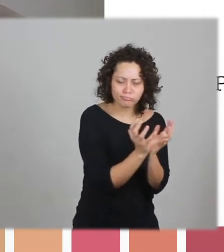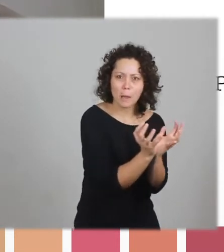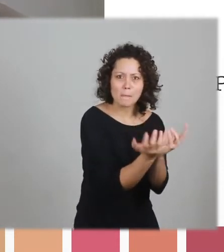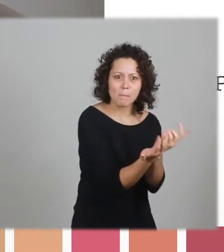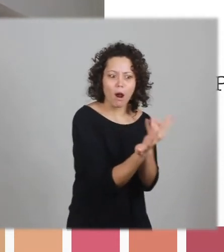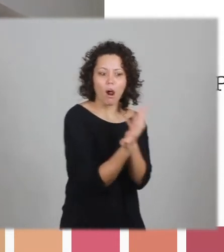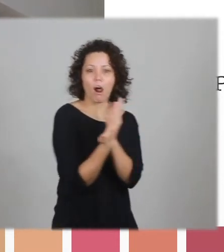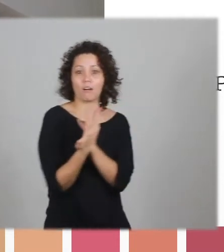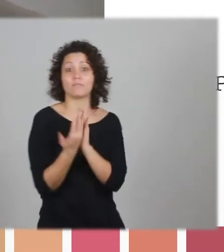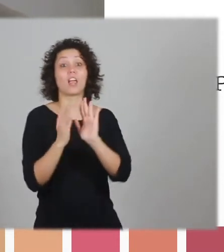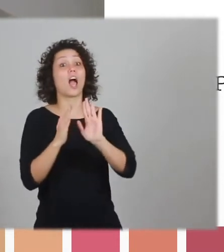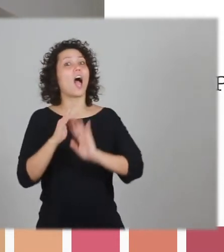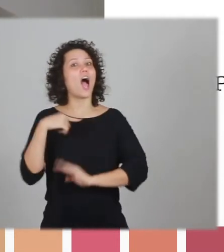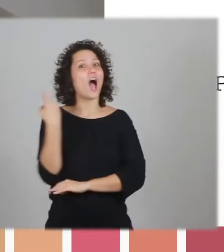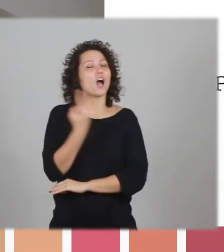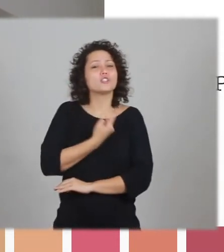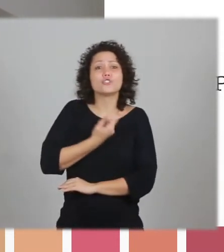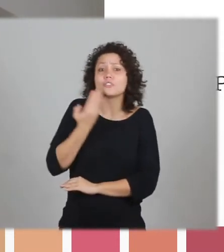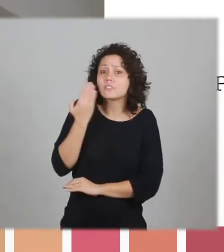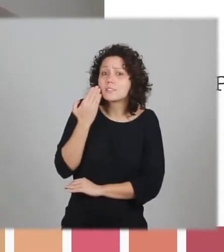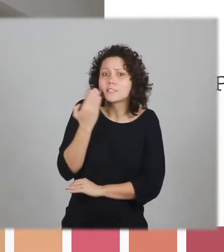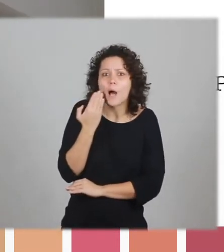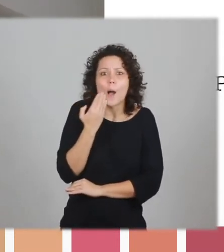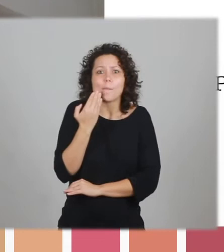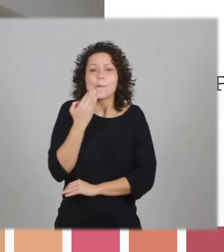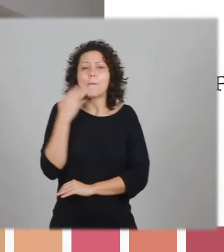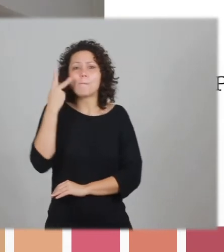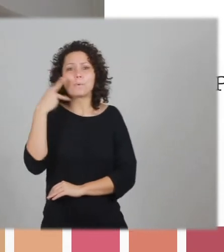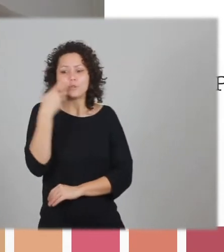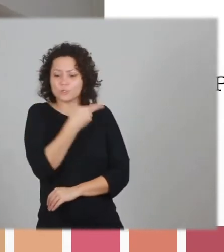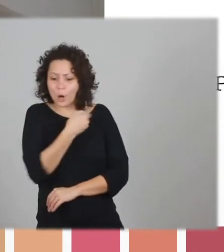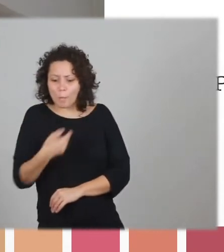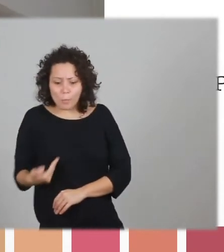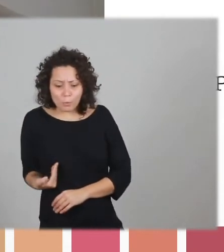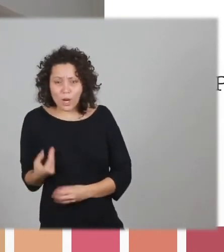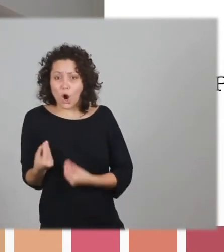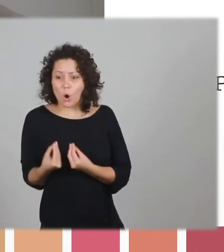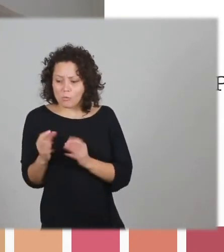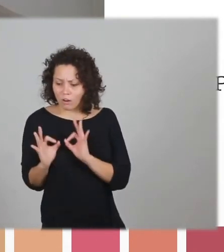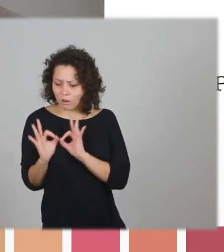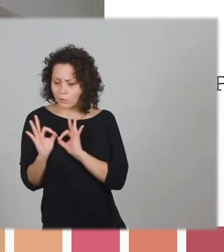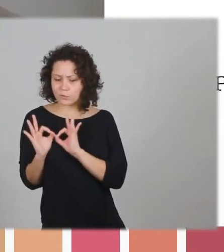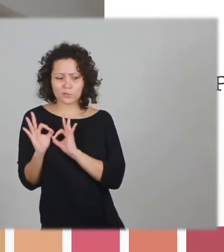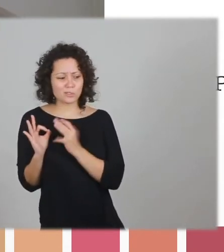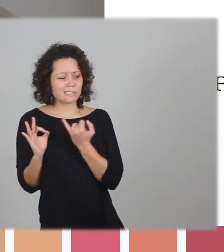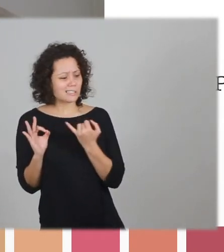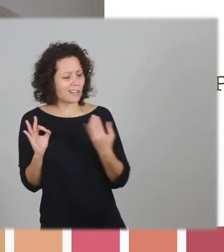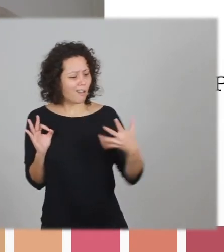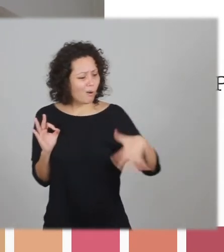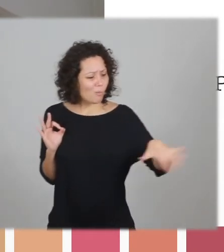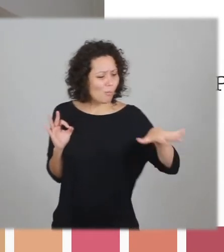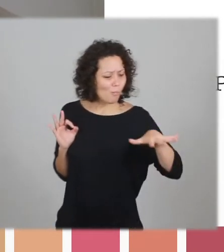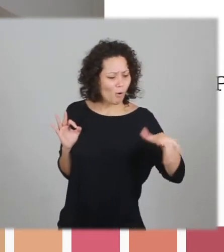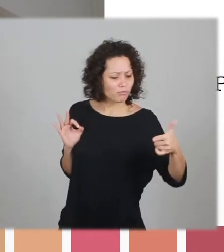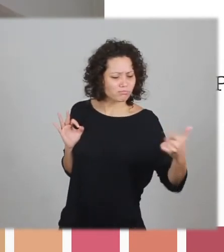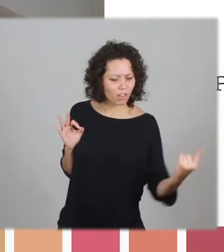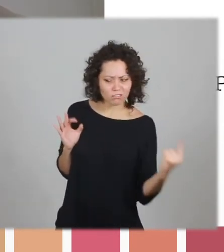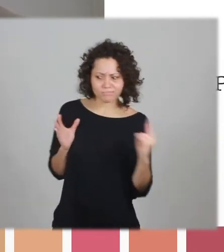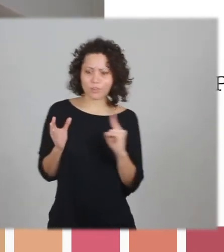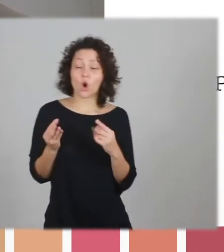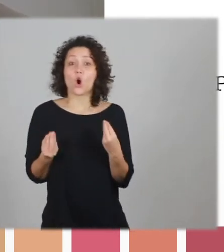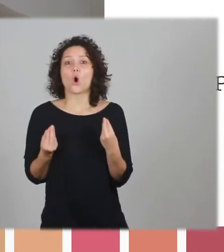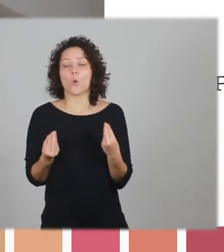sem participação social. Mas, efetivamente, eu acho que o grande desafio que se coloca hoje, em 2019, na vinculação da Agenda